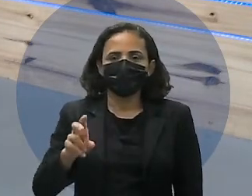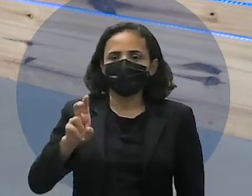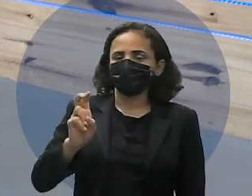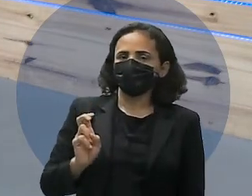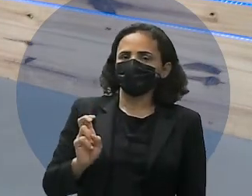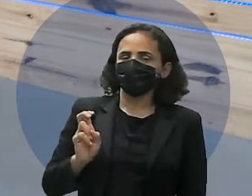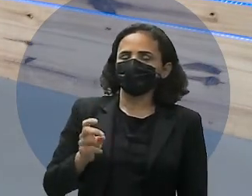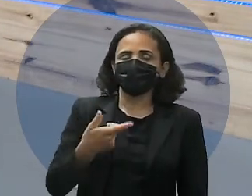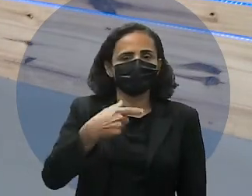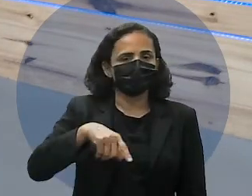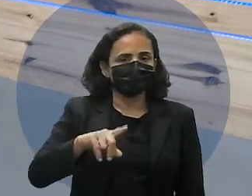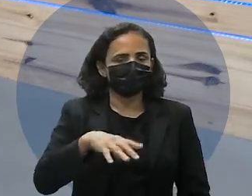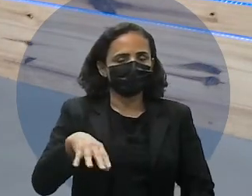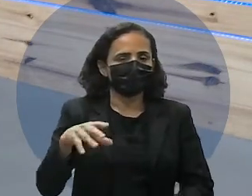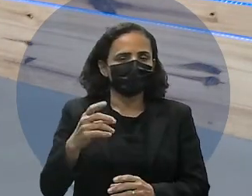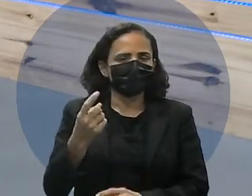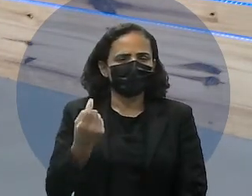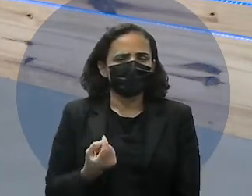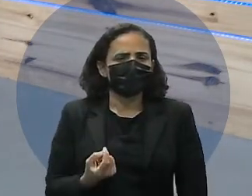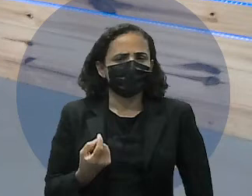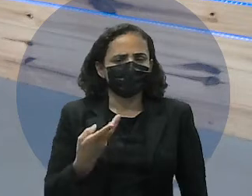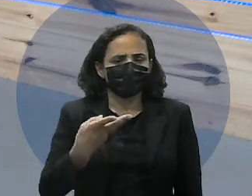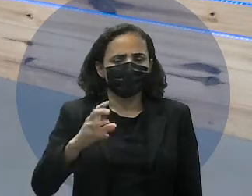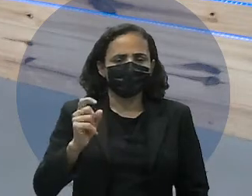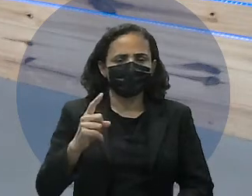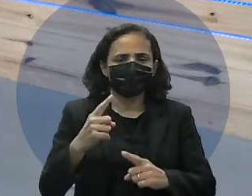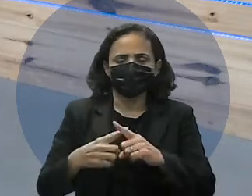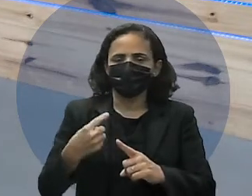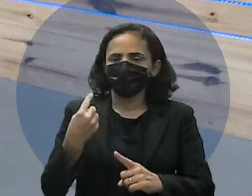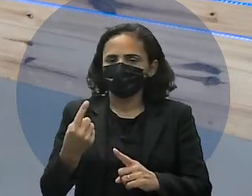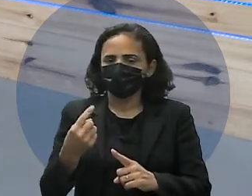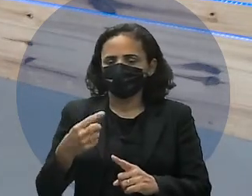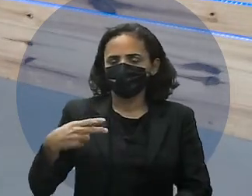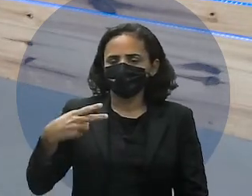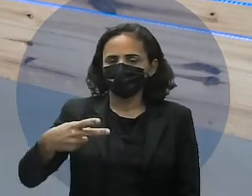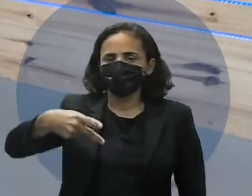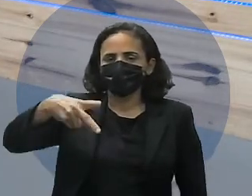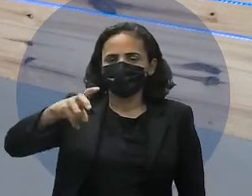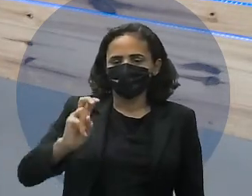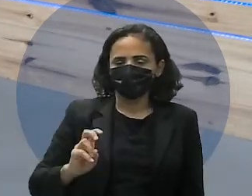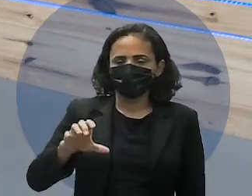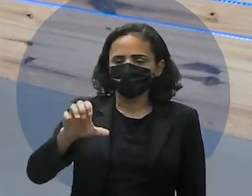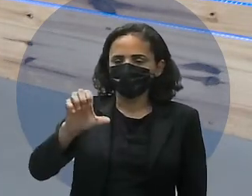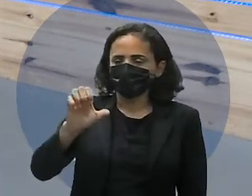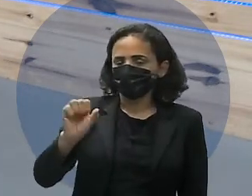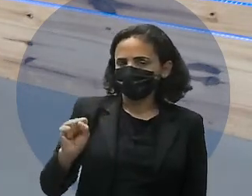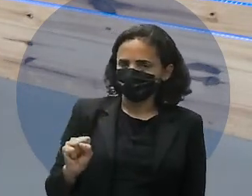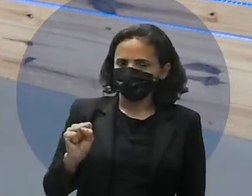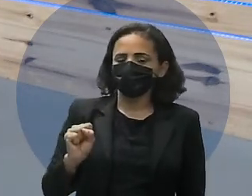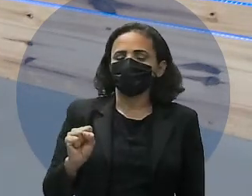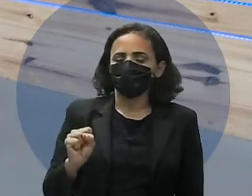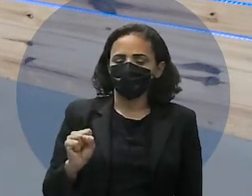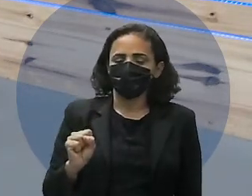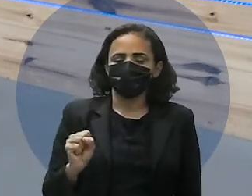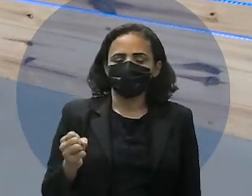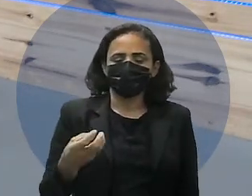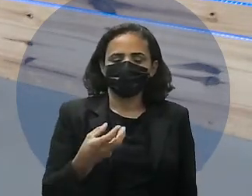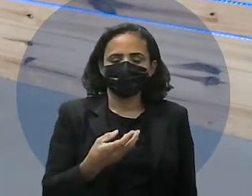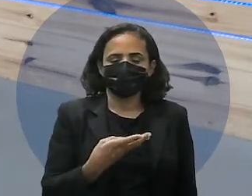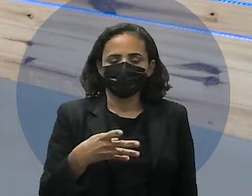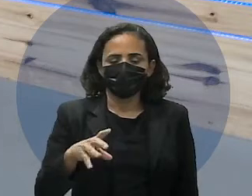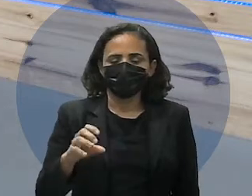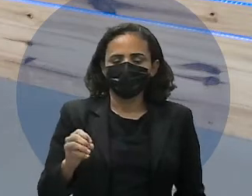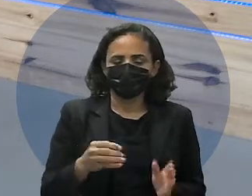quilômetros. Então, multiplica 40 por 1, dá 40, e divide por 5, dá 8. Ou seja, 30 quilômetros de